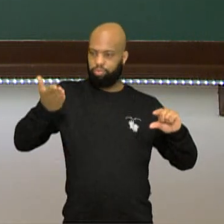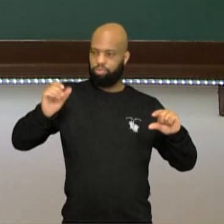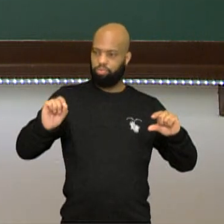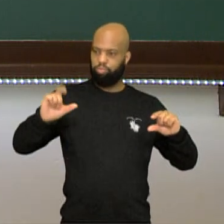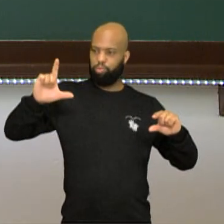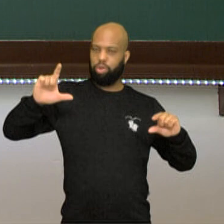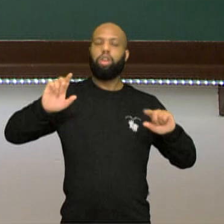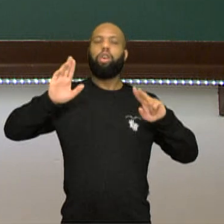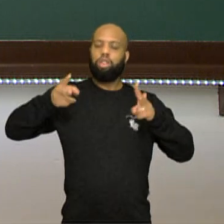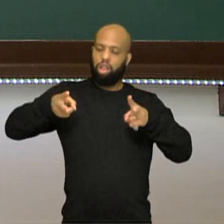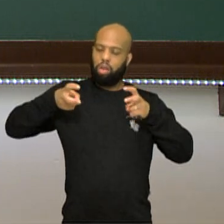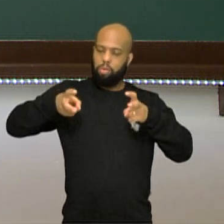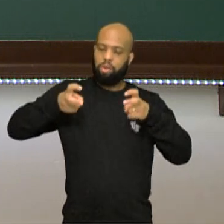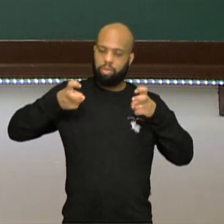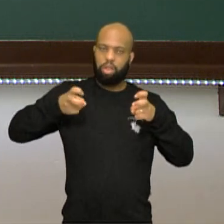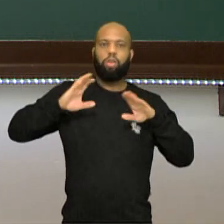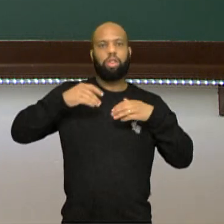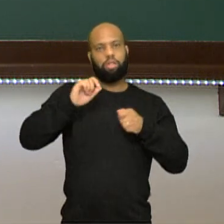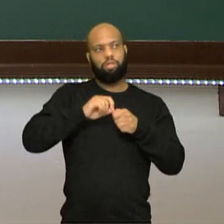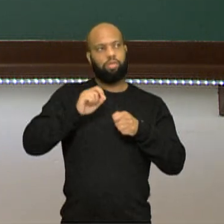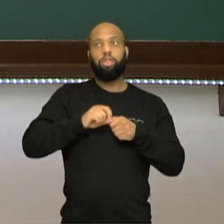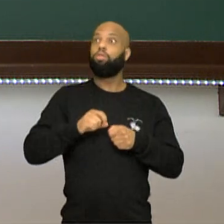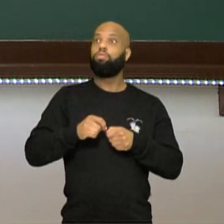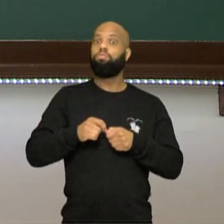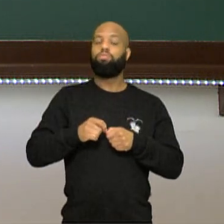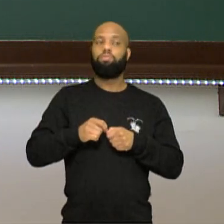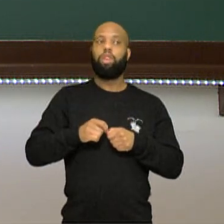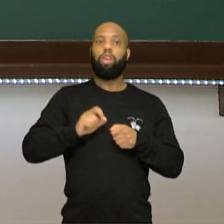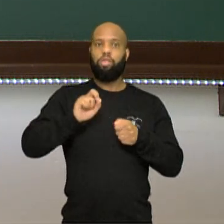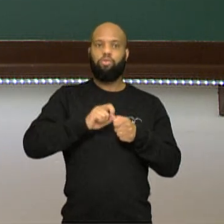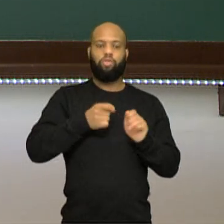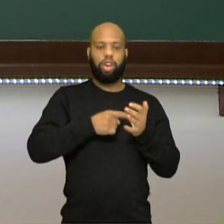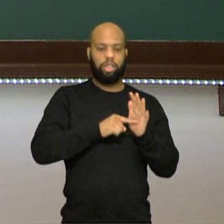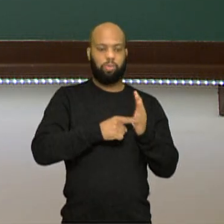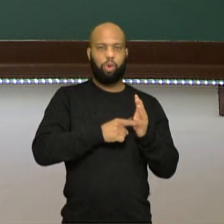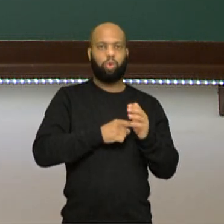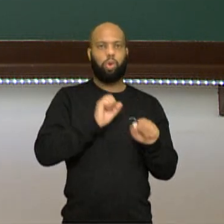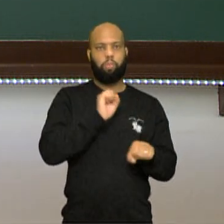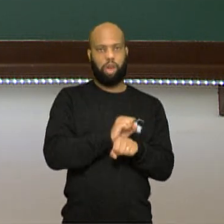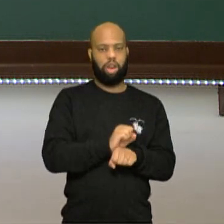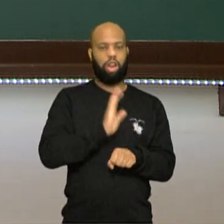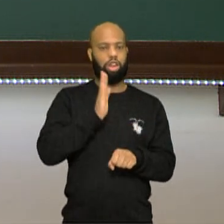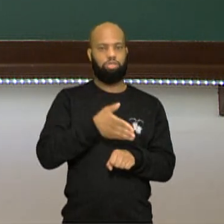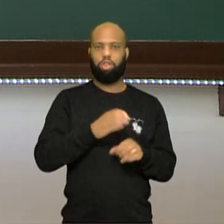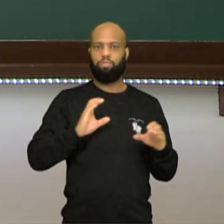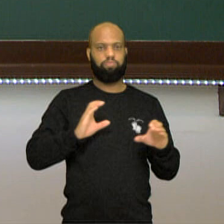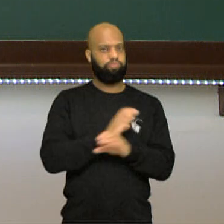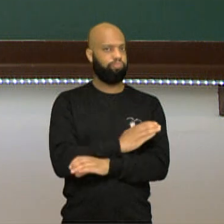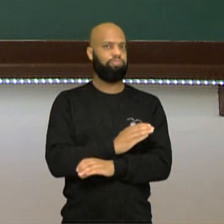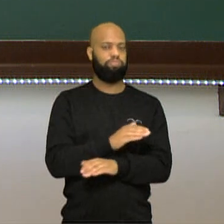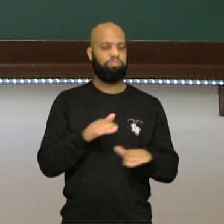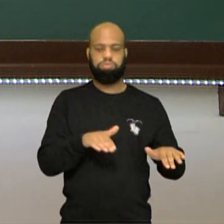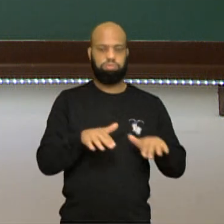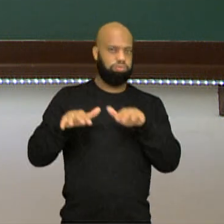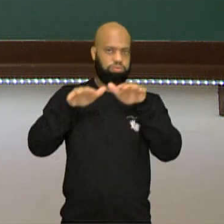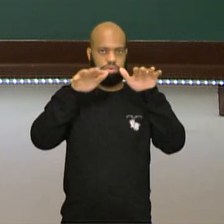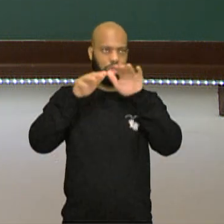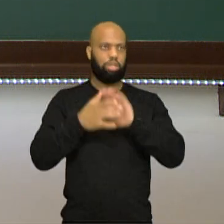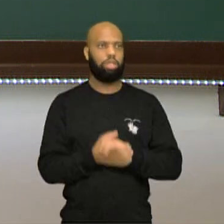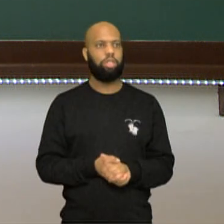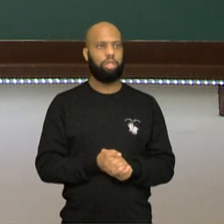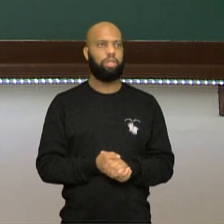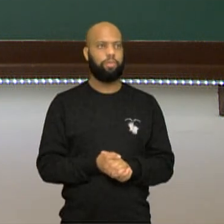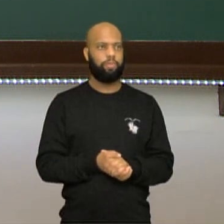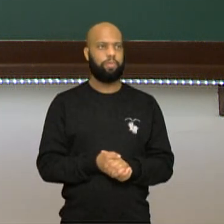sensor percebe isso, daí ele comanda. Opa, desliga o motor, já está cheia a caixa d'água. Entendeu? Então